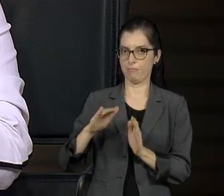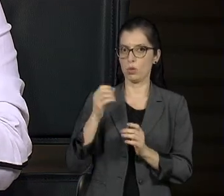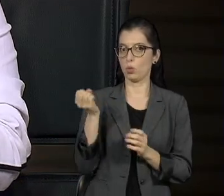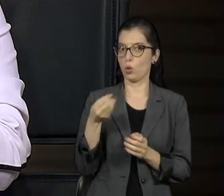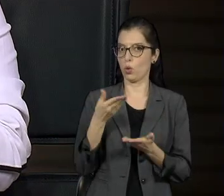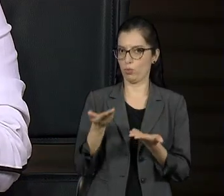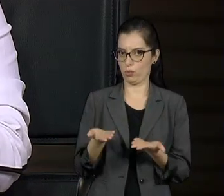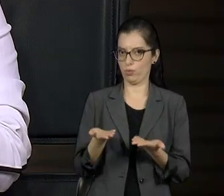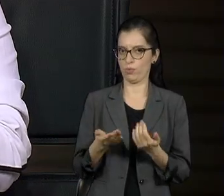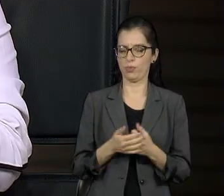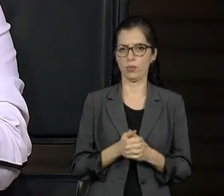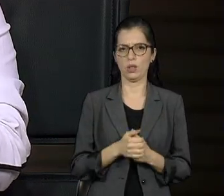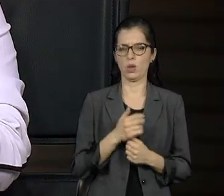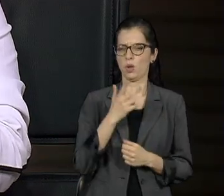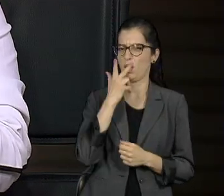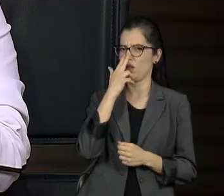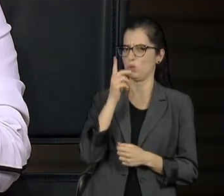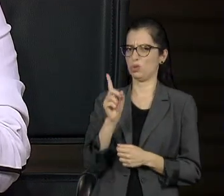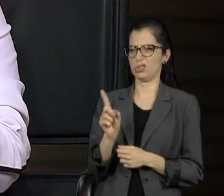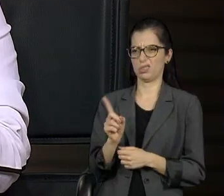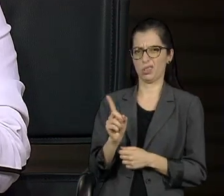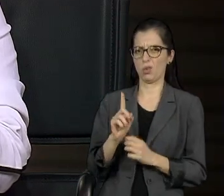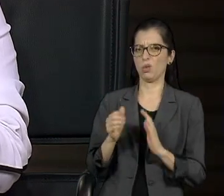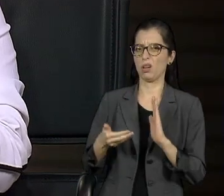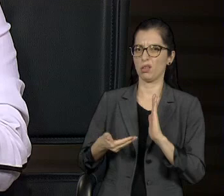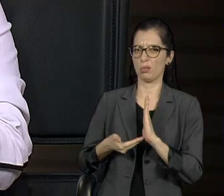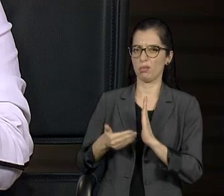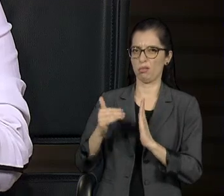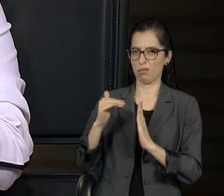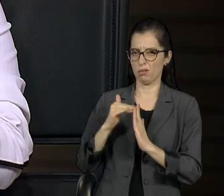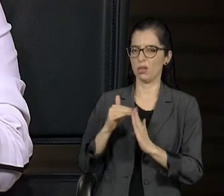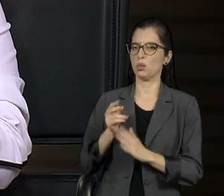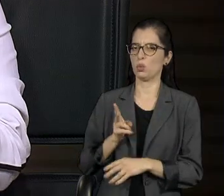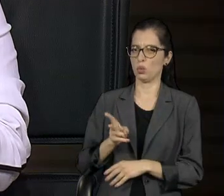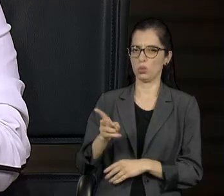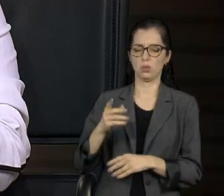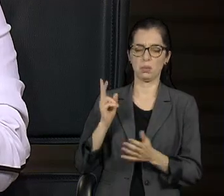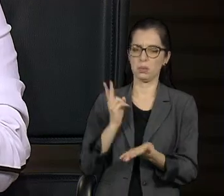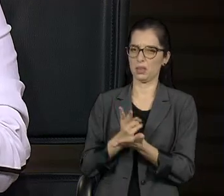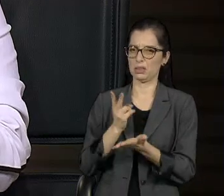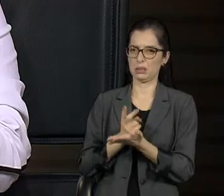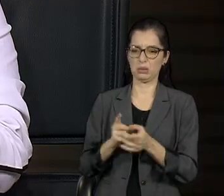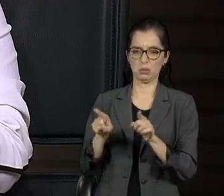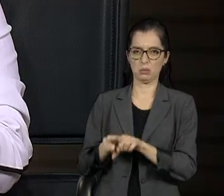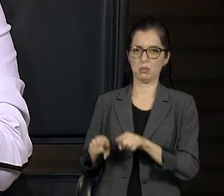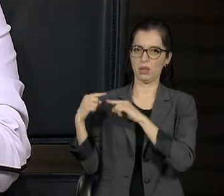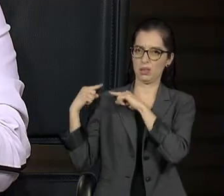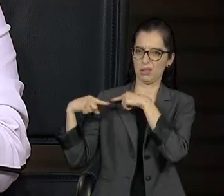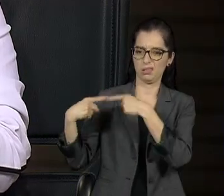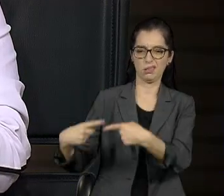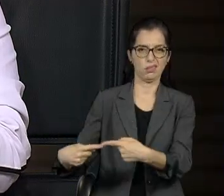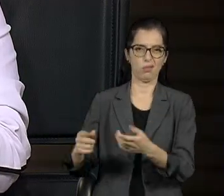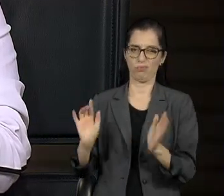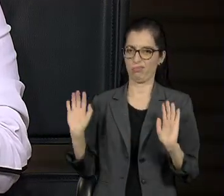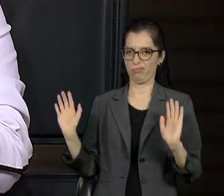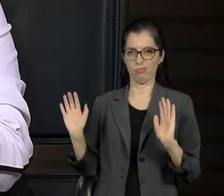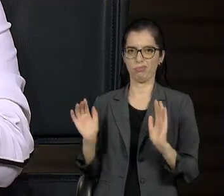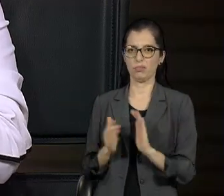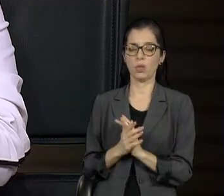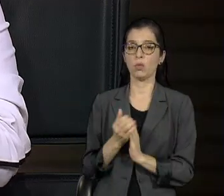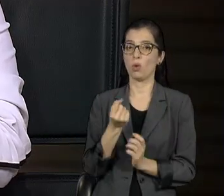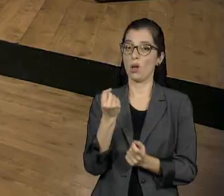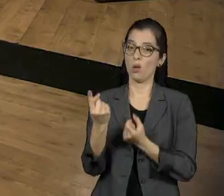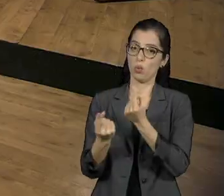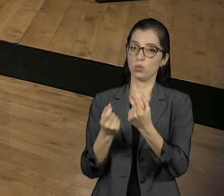vê as câmaras continuando ainda muito conservadoras, né? A gente teve alguns casos emblemáticos de algumas vitórias importantes